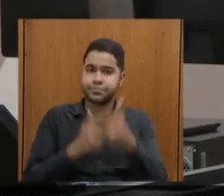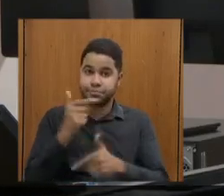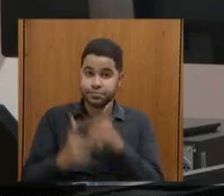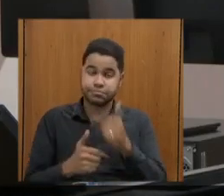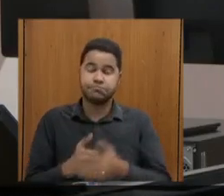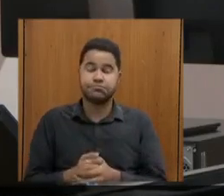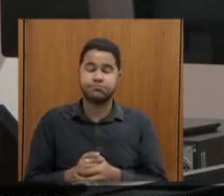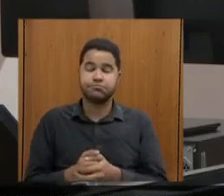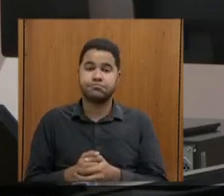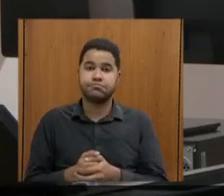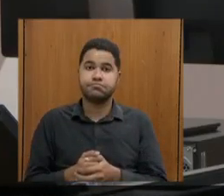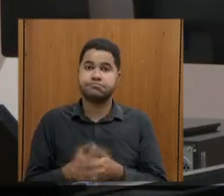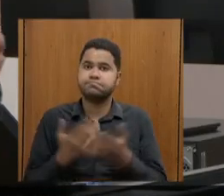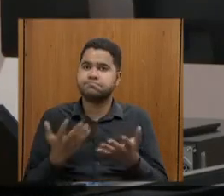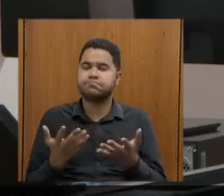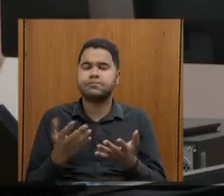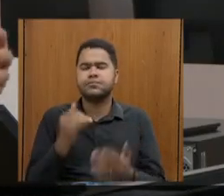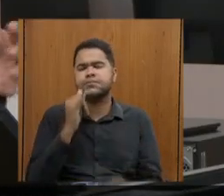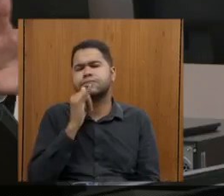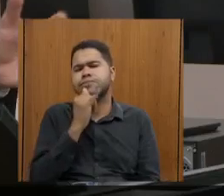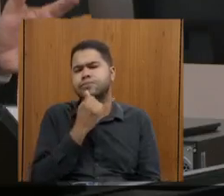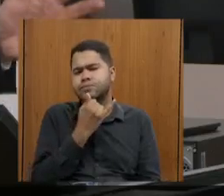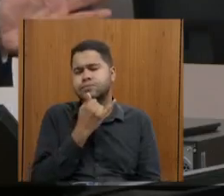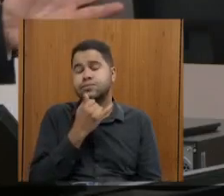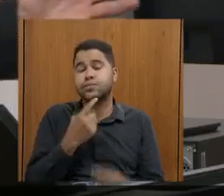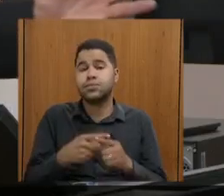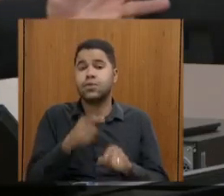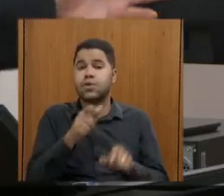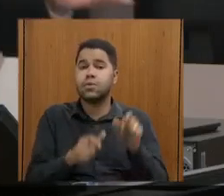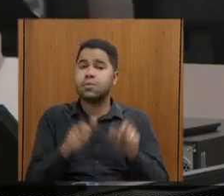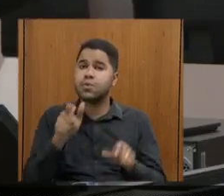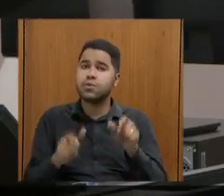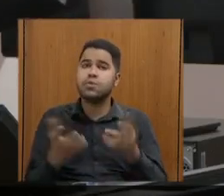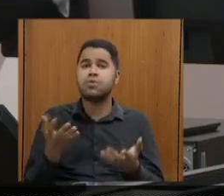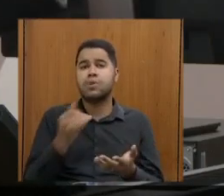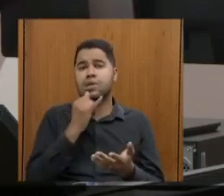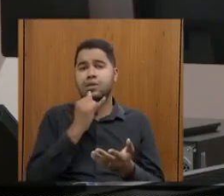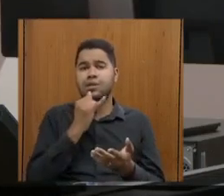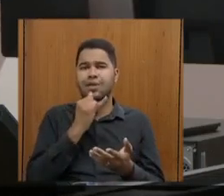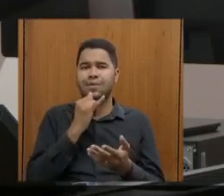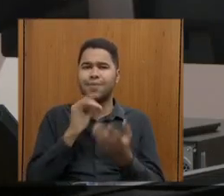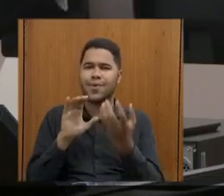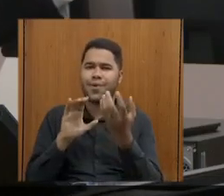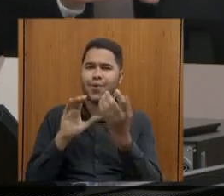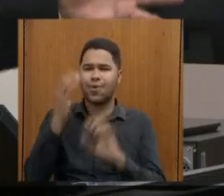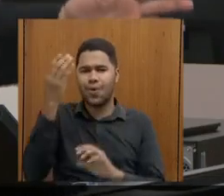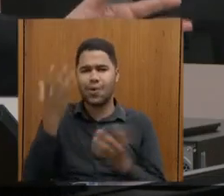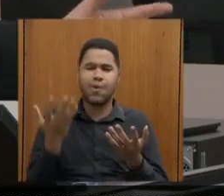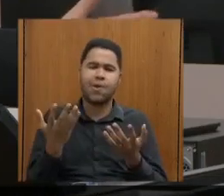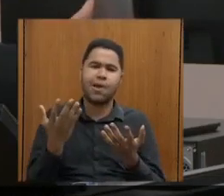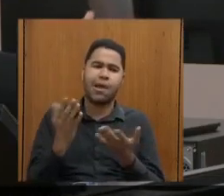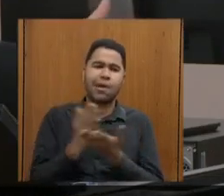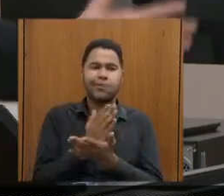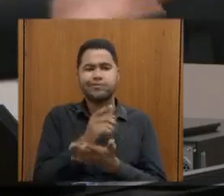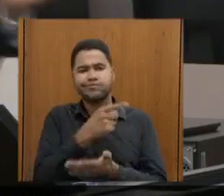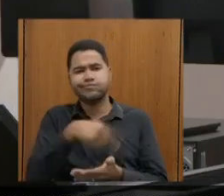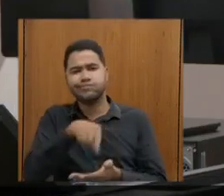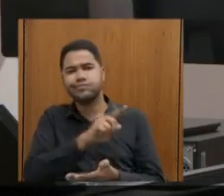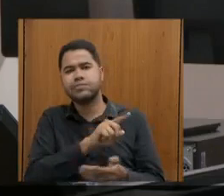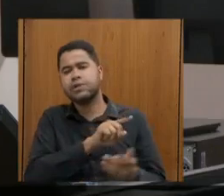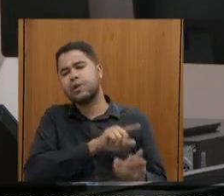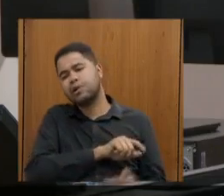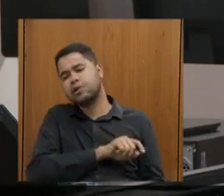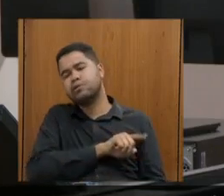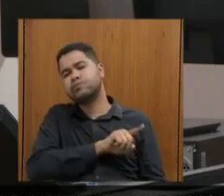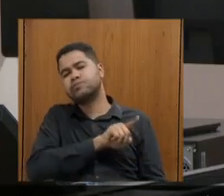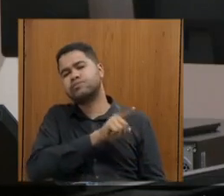sendo feito lá na muito triste porque as pessoas tinham que sair de Congonhas do Norte à porta do Norte alguma coisa assim e